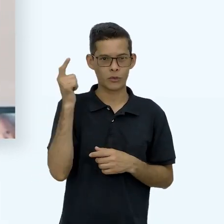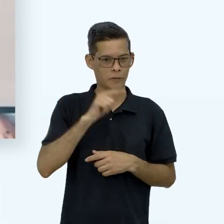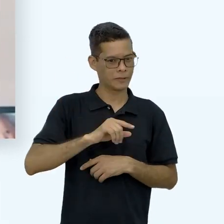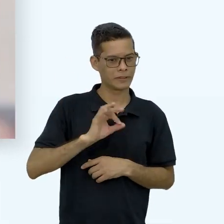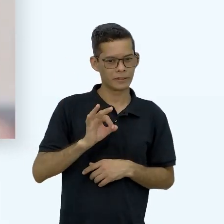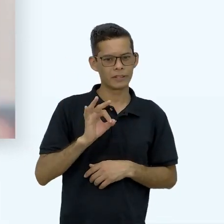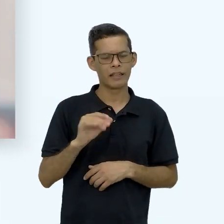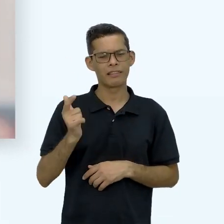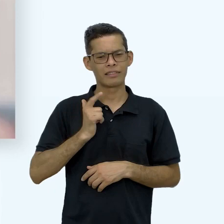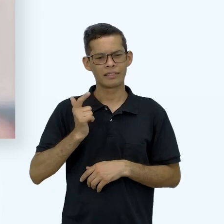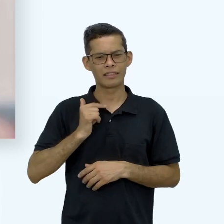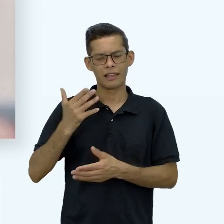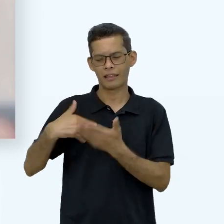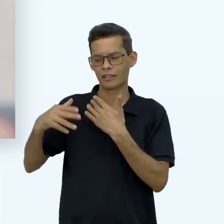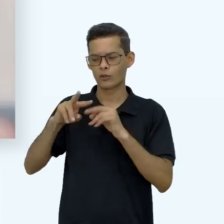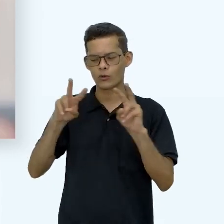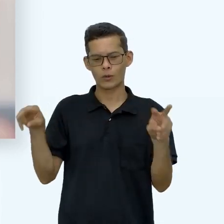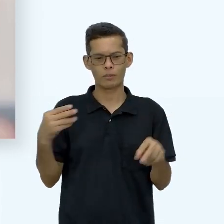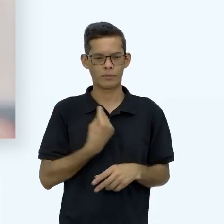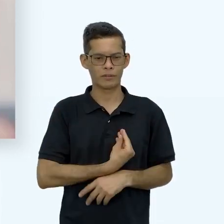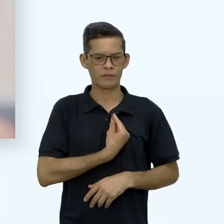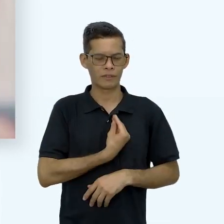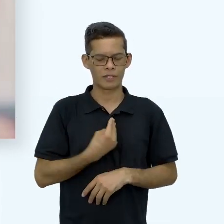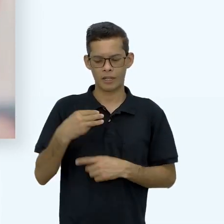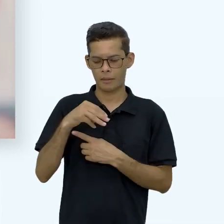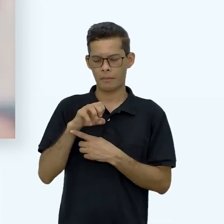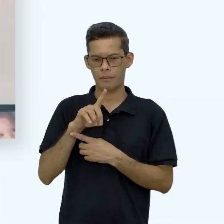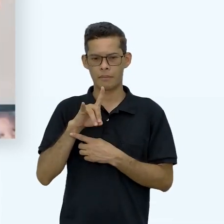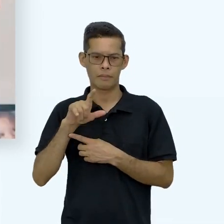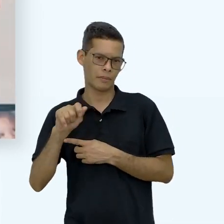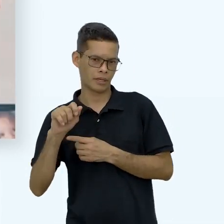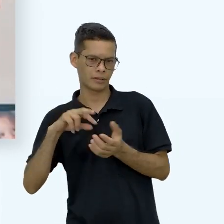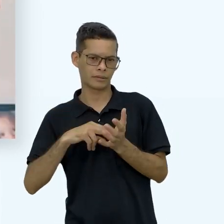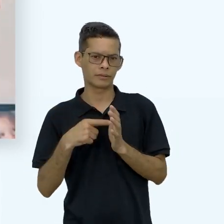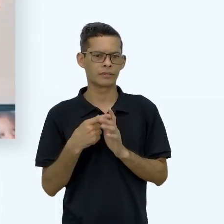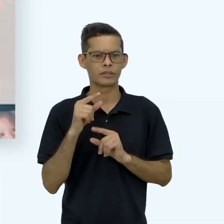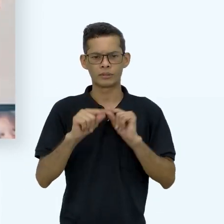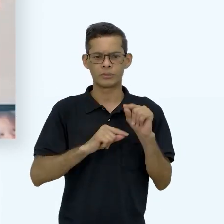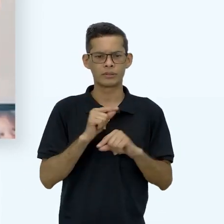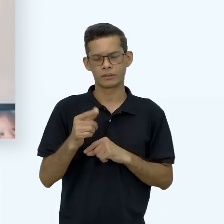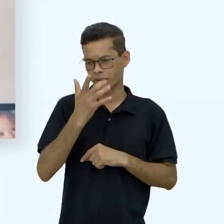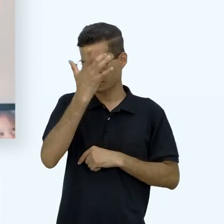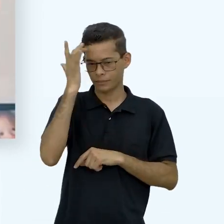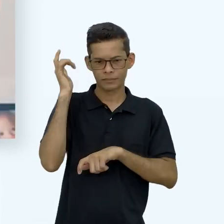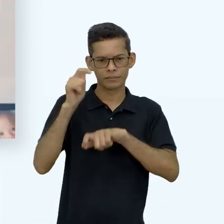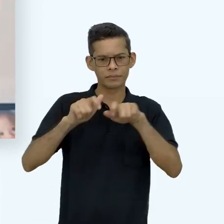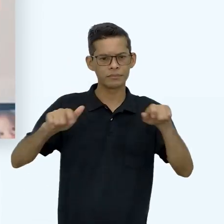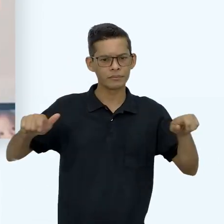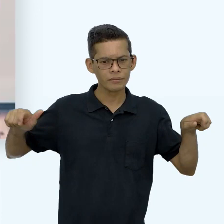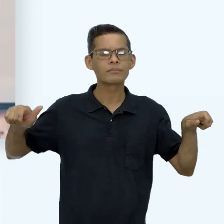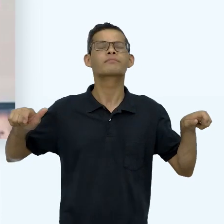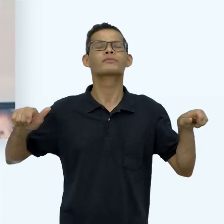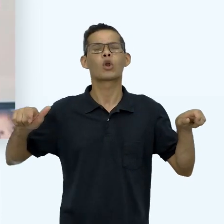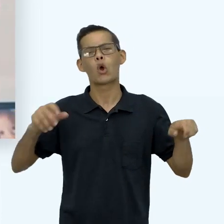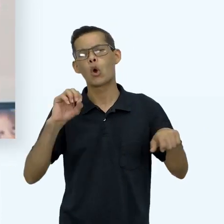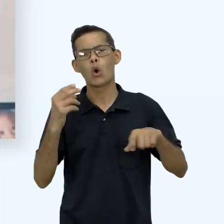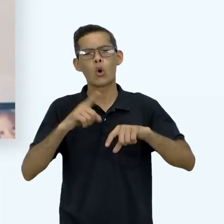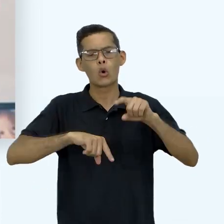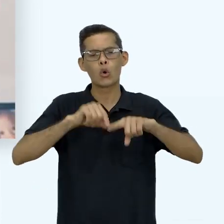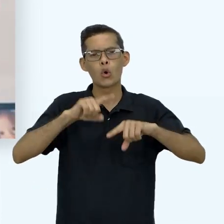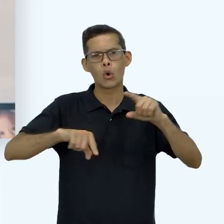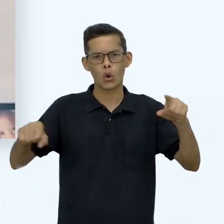bastante claro, chamado de vida média. A vida média é o tempo estimado para a quantidade de alguma coisa